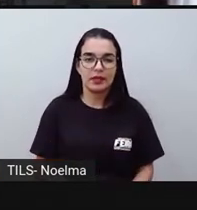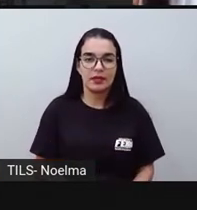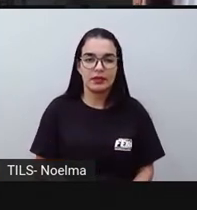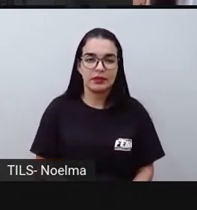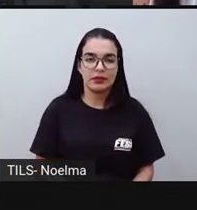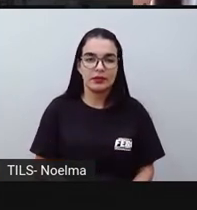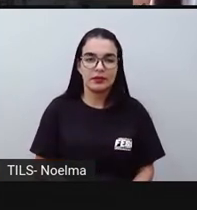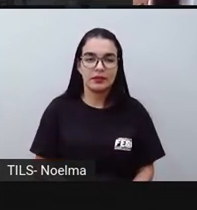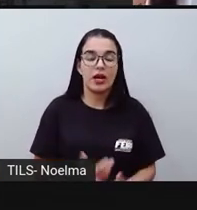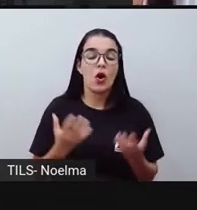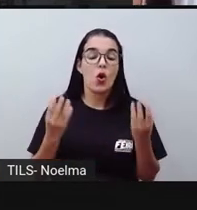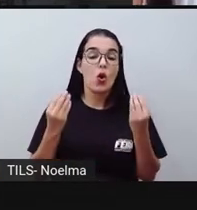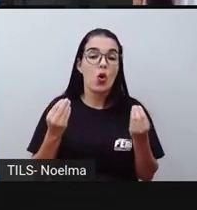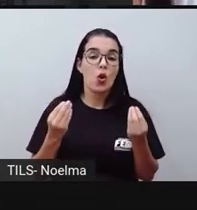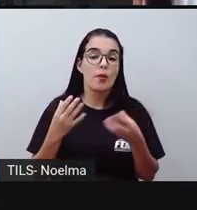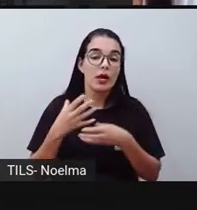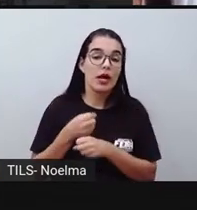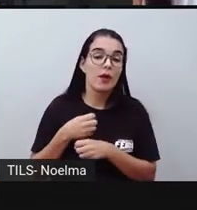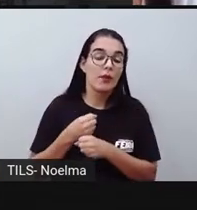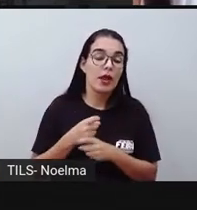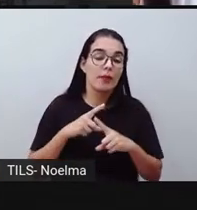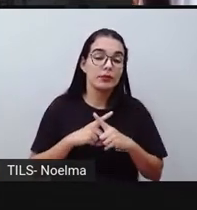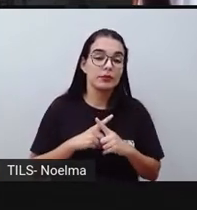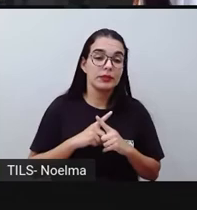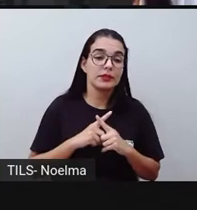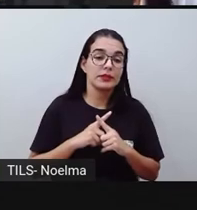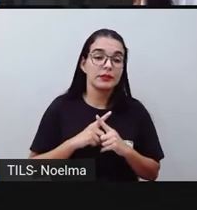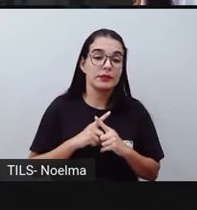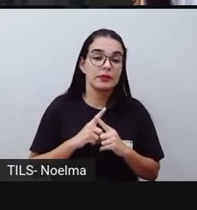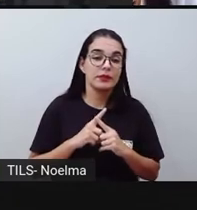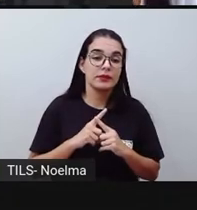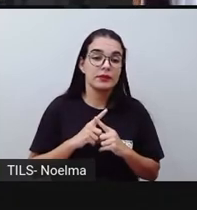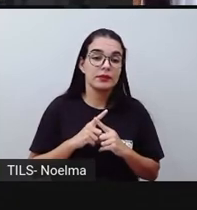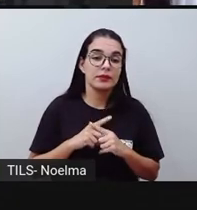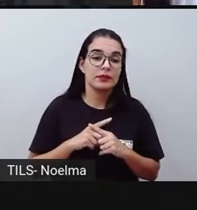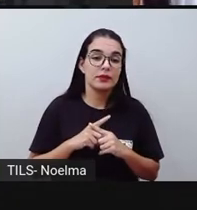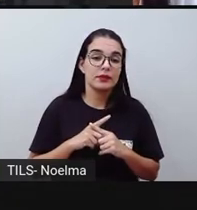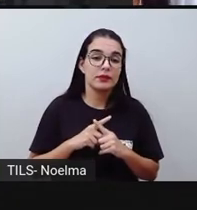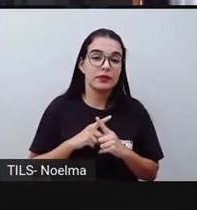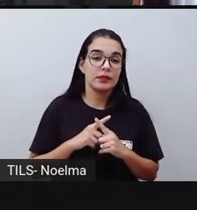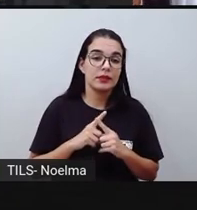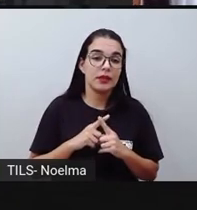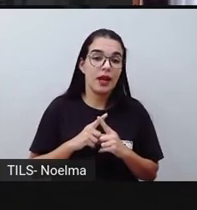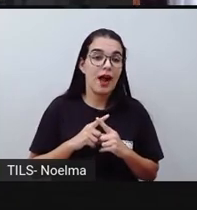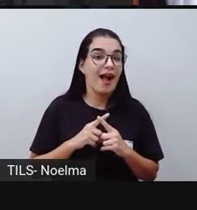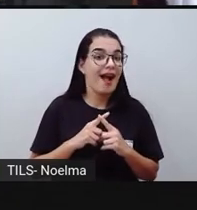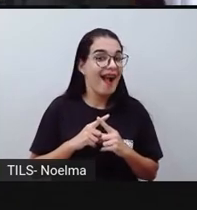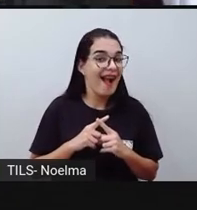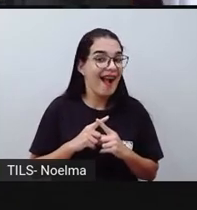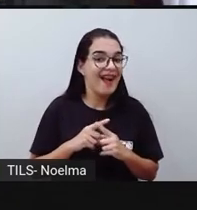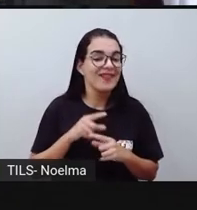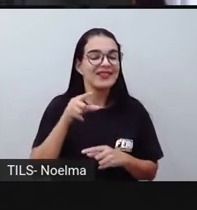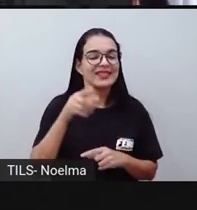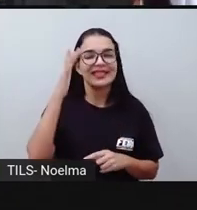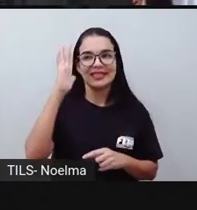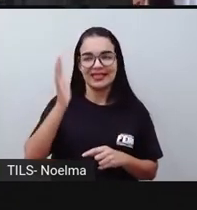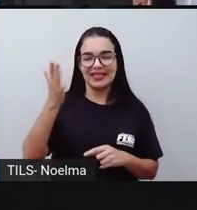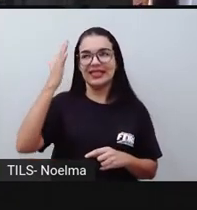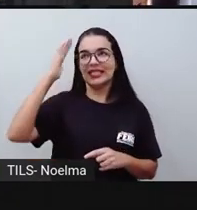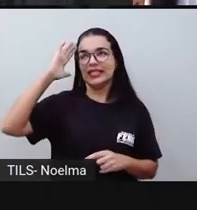E aí, como é que eu faço, então, para calcular a multiplicação? A ideia de multiplicação já foi dada aí a nós, não é?